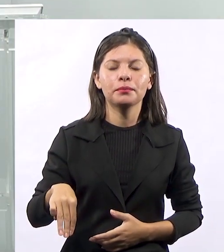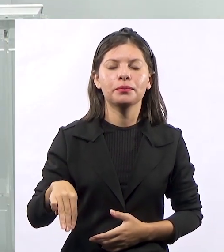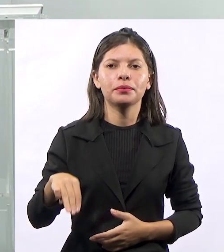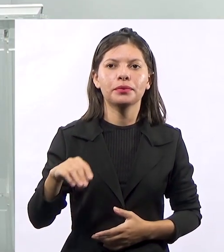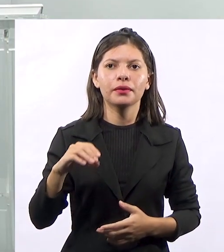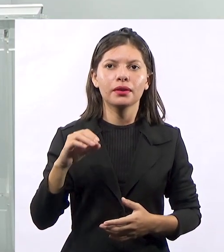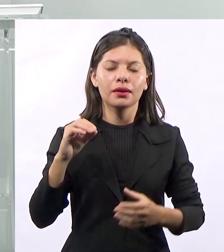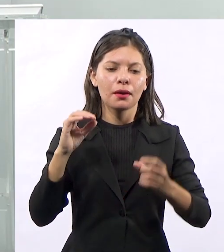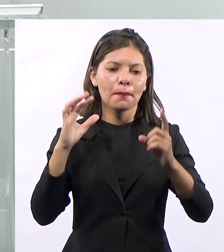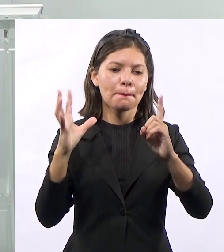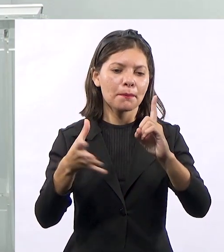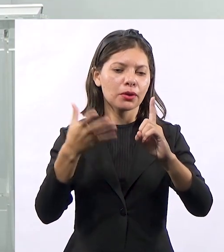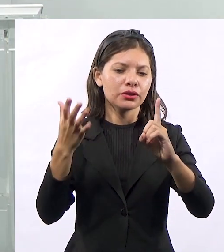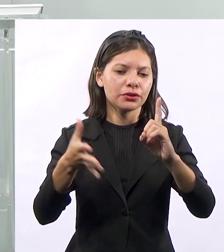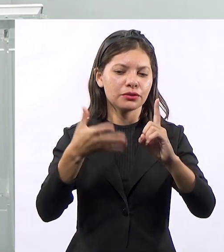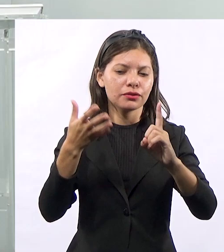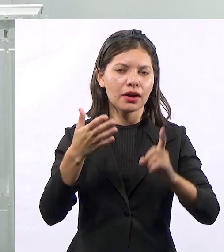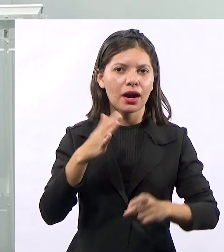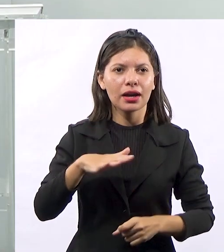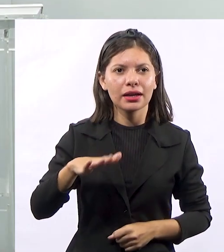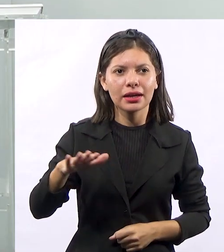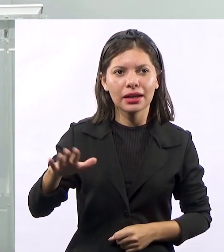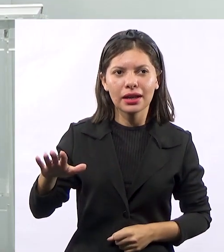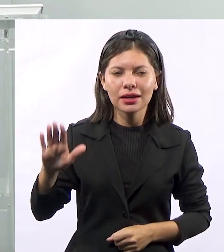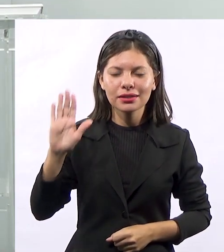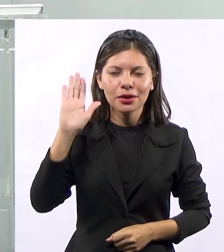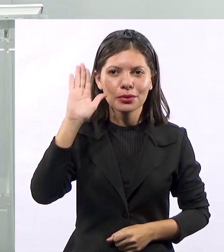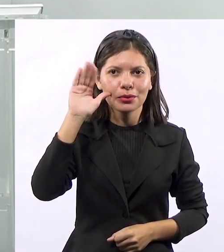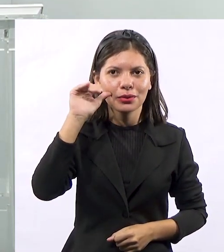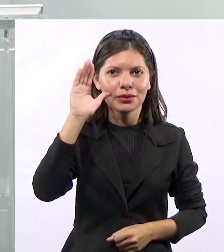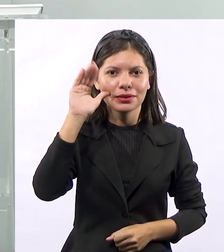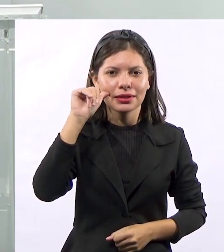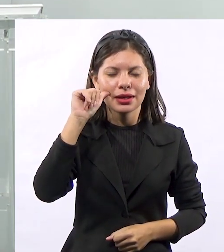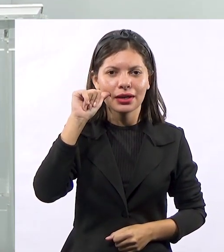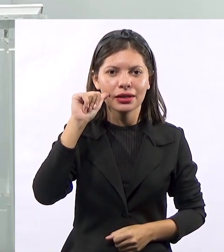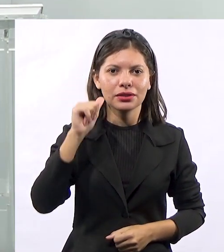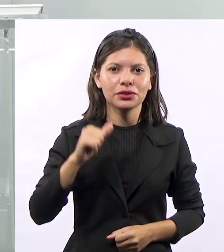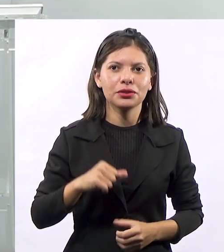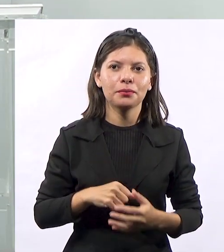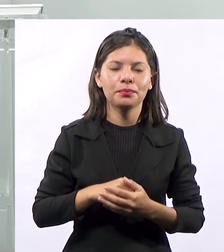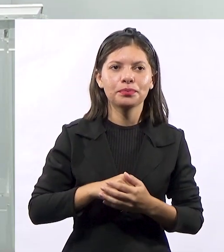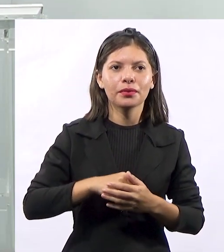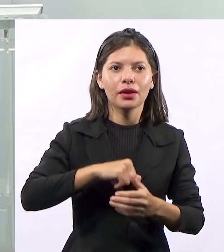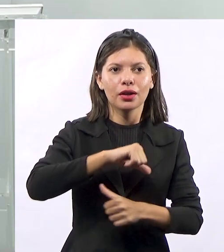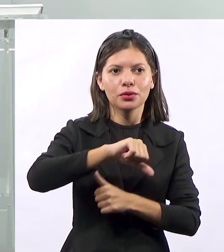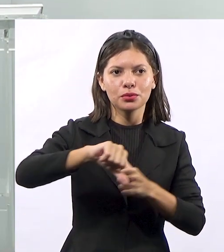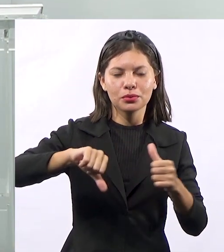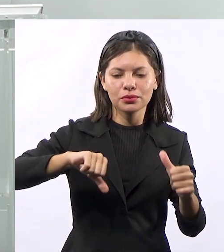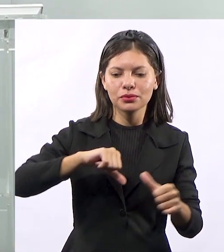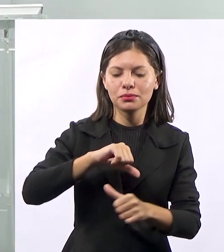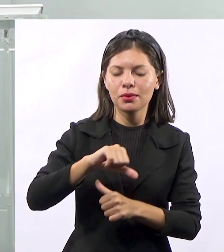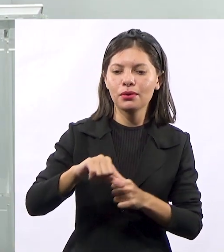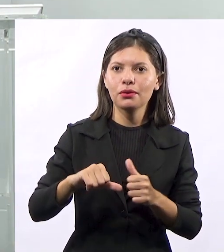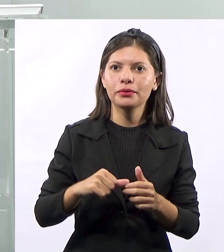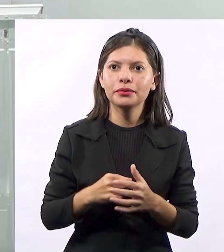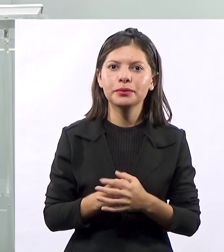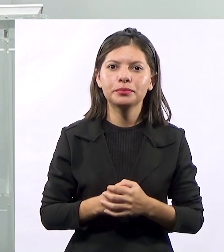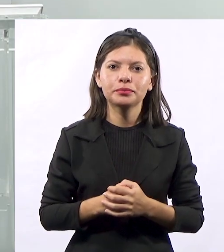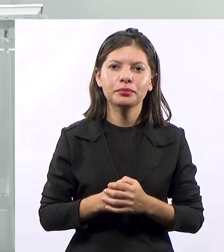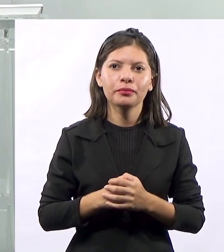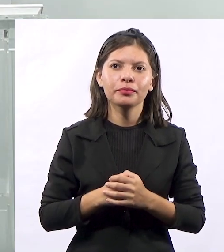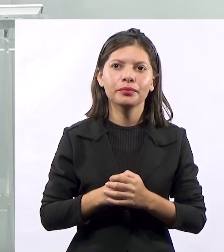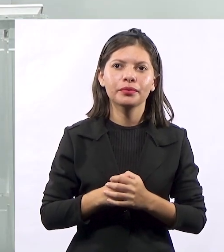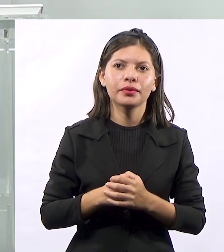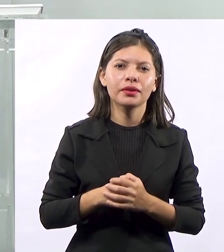as crianças curiosas. Pois é, o bichinho da curiosidade é que nos move em busca do conhecimento.